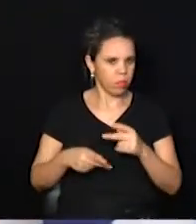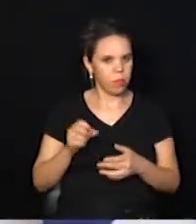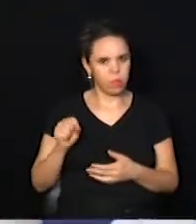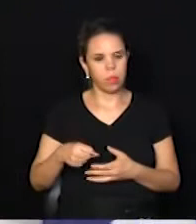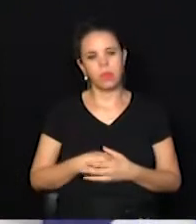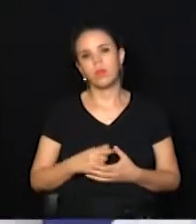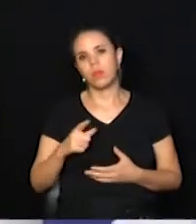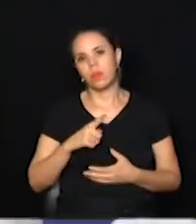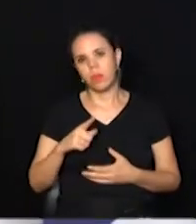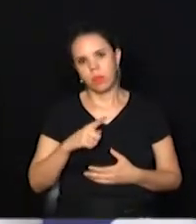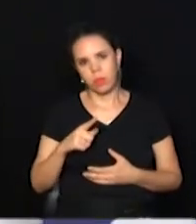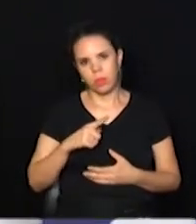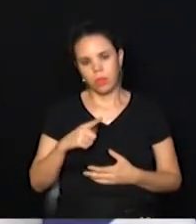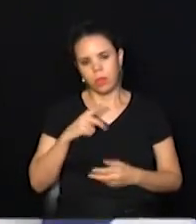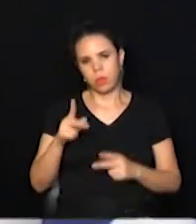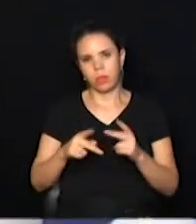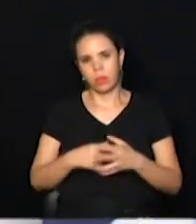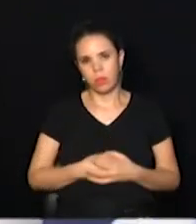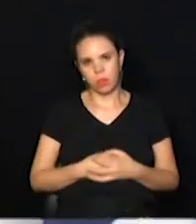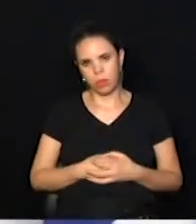e as pessoas